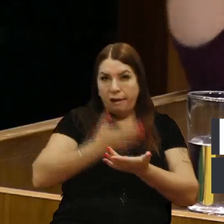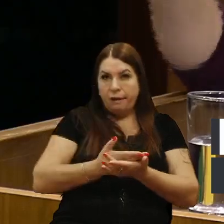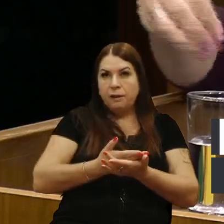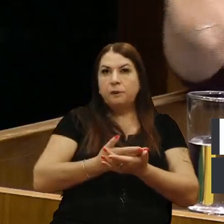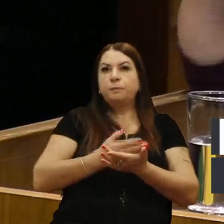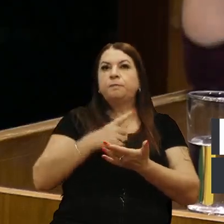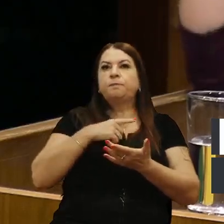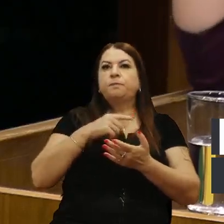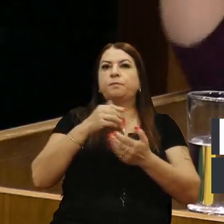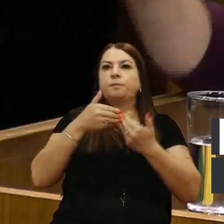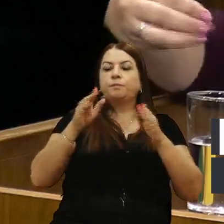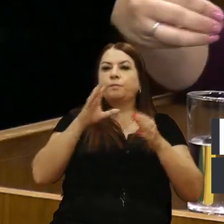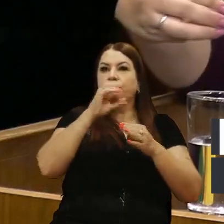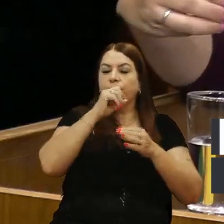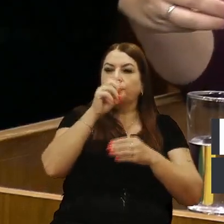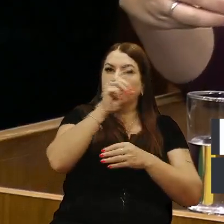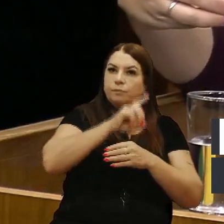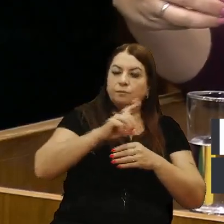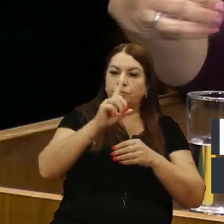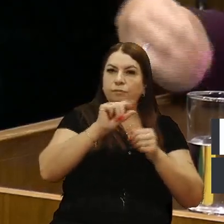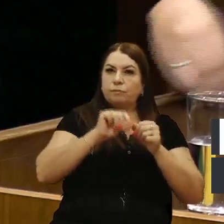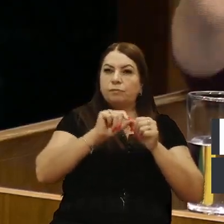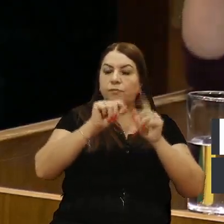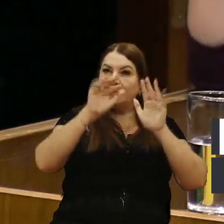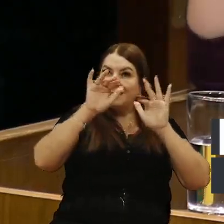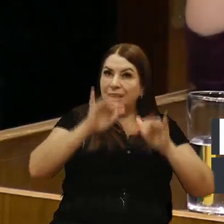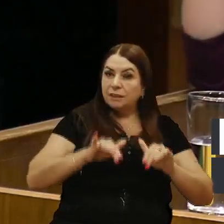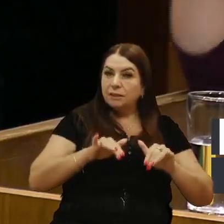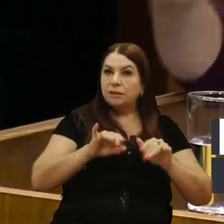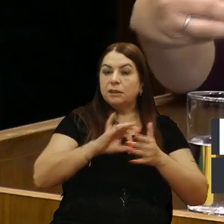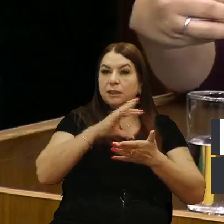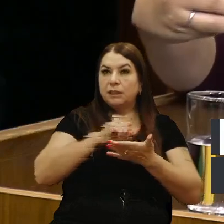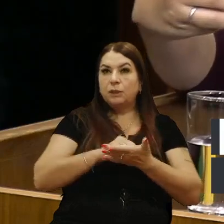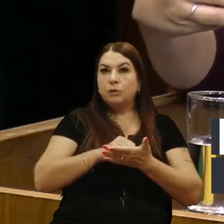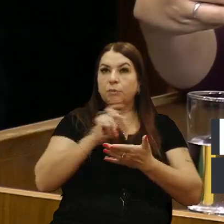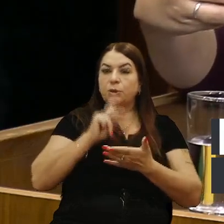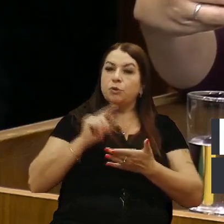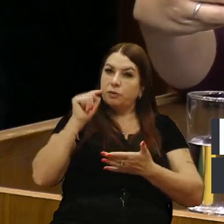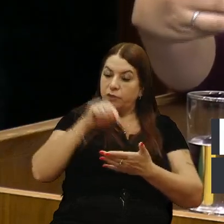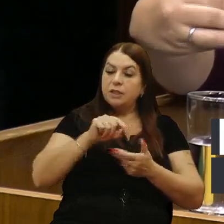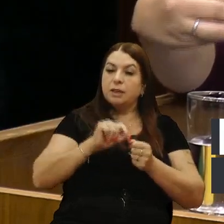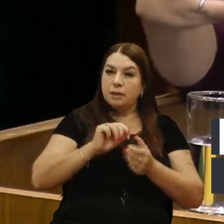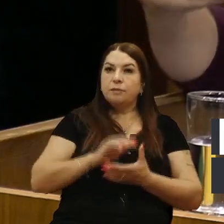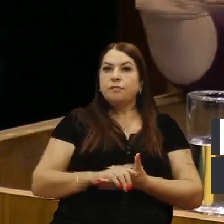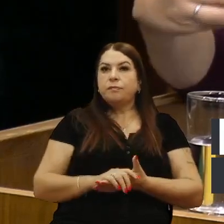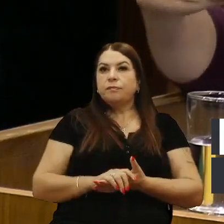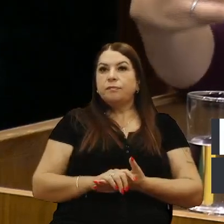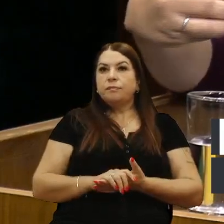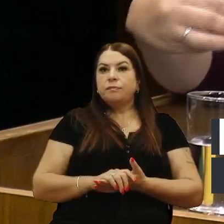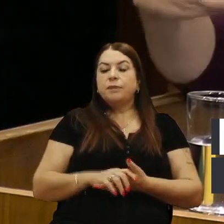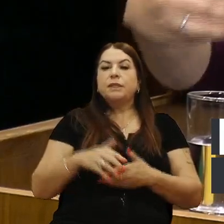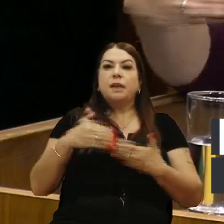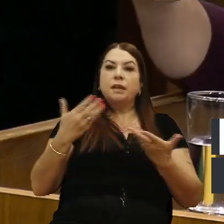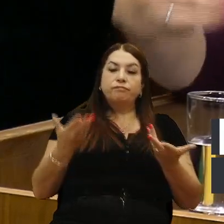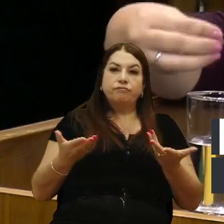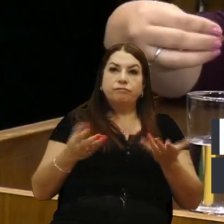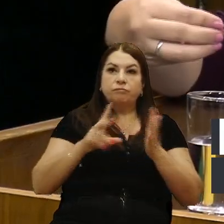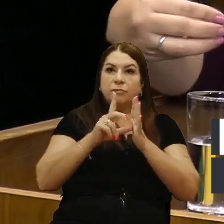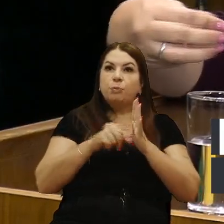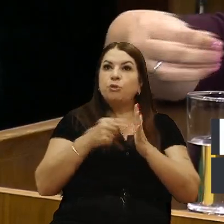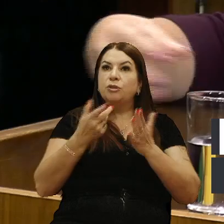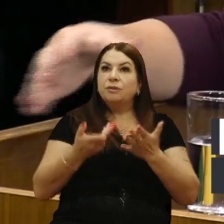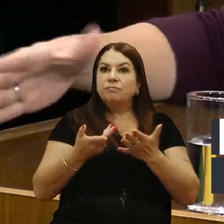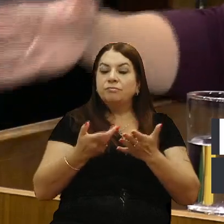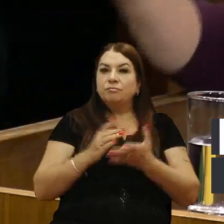aberto sábados, domingos para fazer as inscrições e as pessoas vieram fazer as inscrições. Mas e daí? Depois